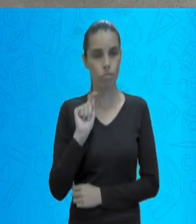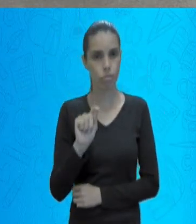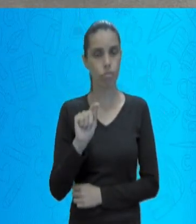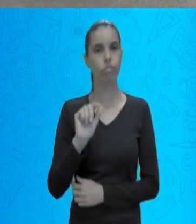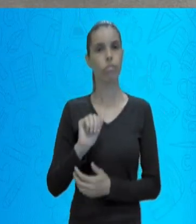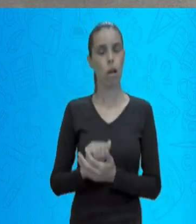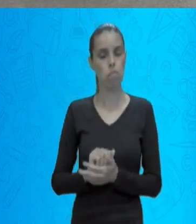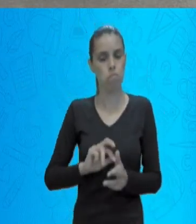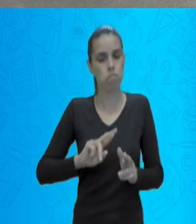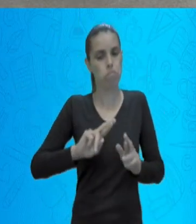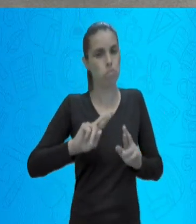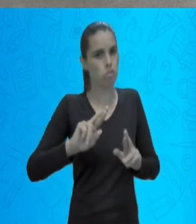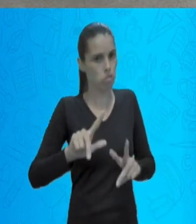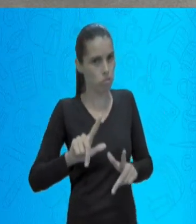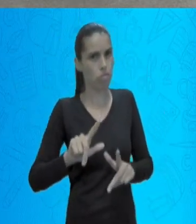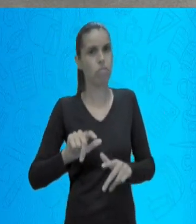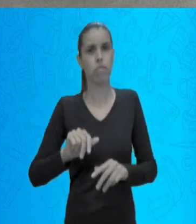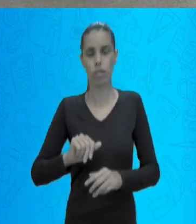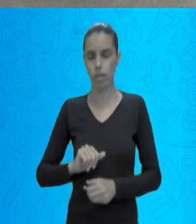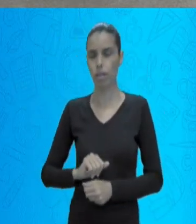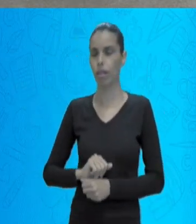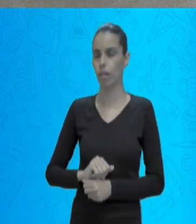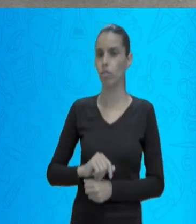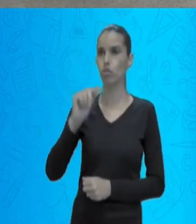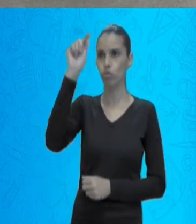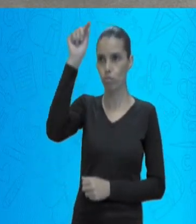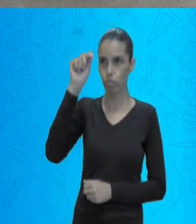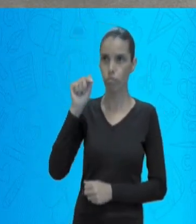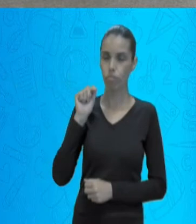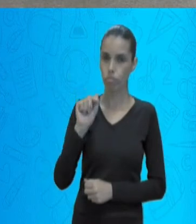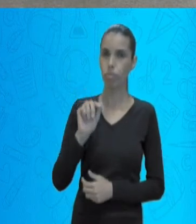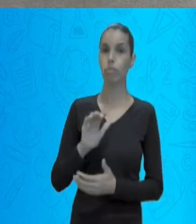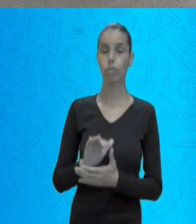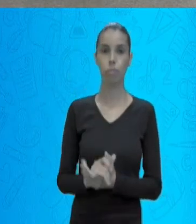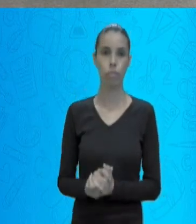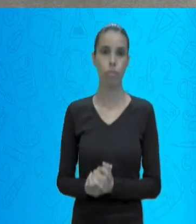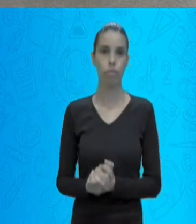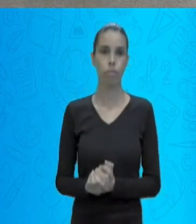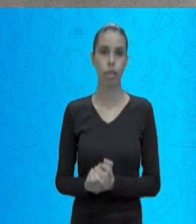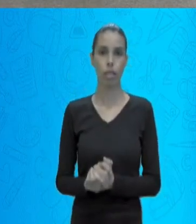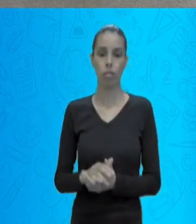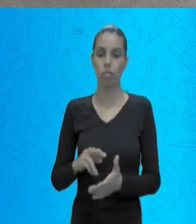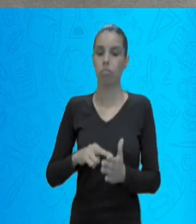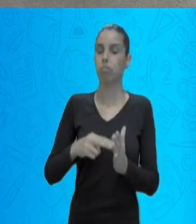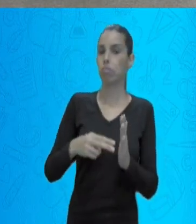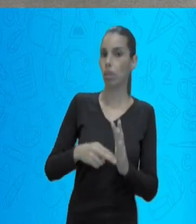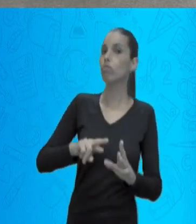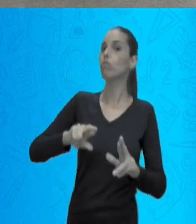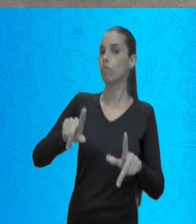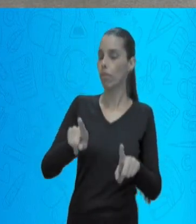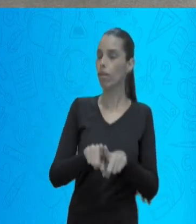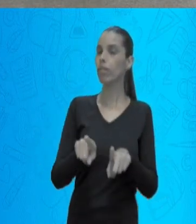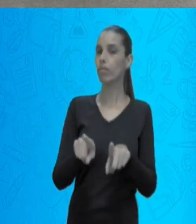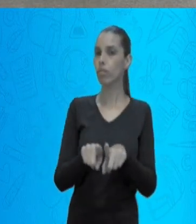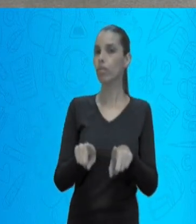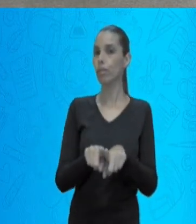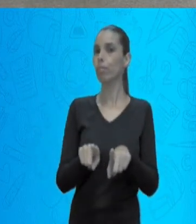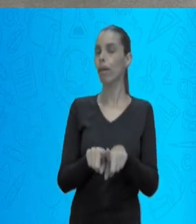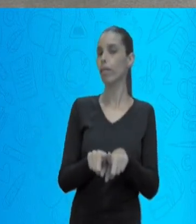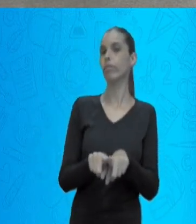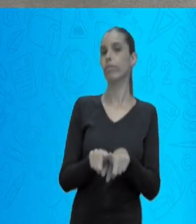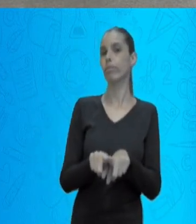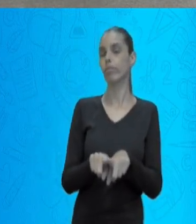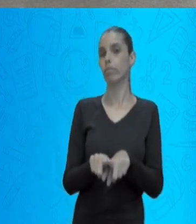ele é diferente da exclamação. E ele tem outra função. Vamos lá.